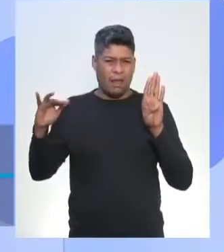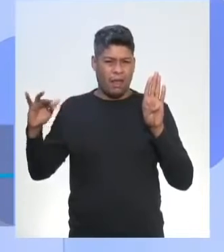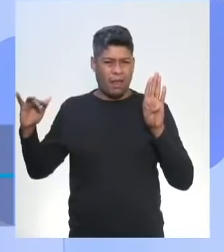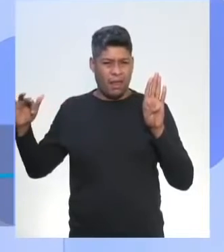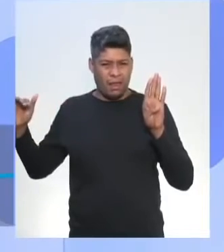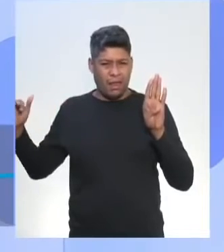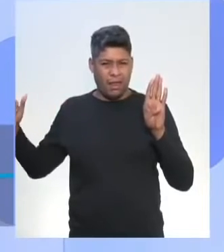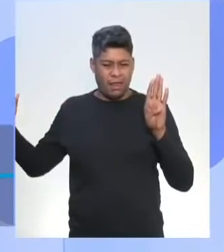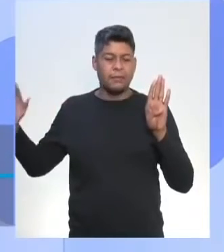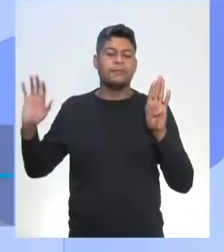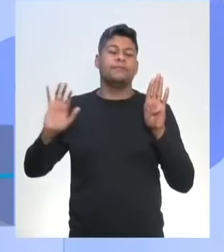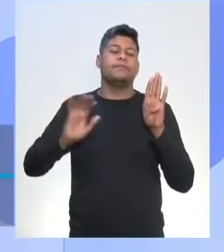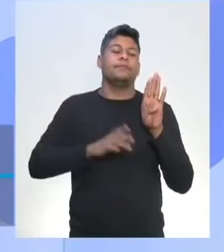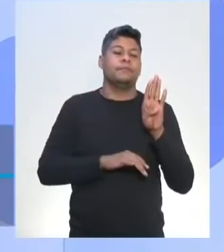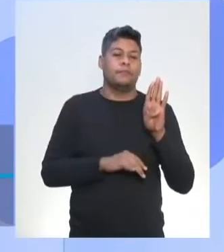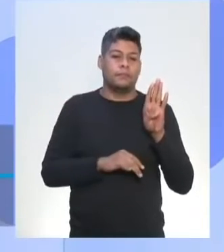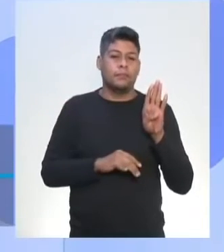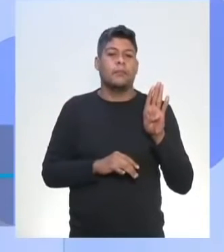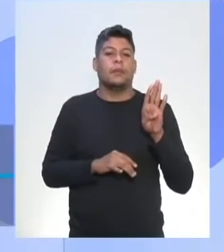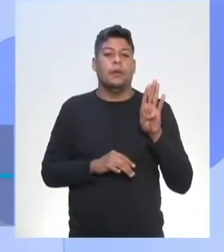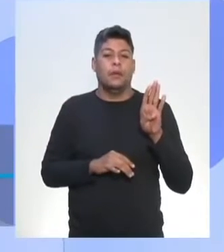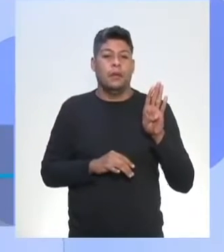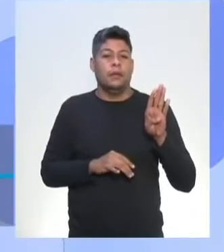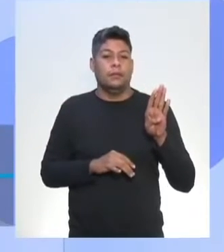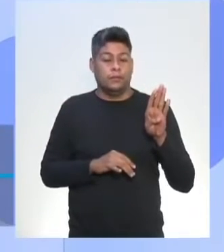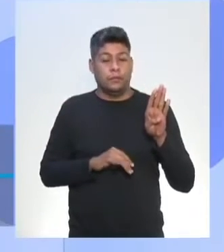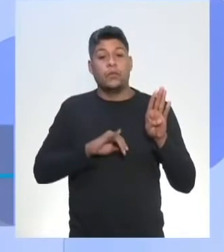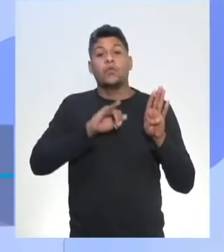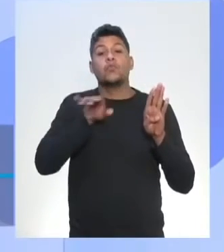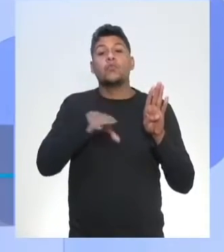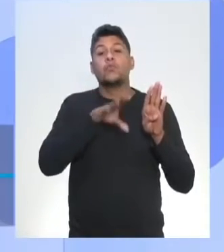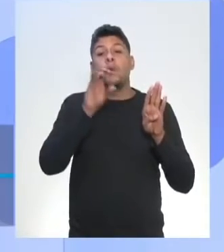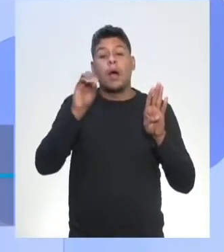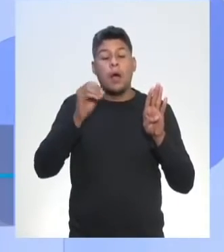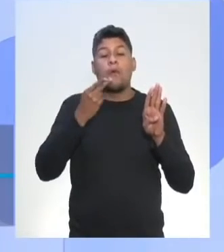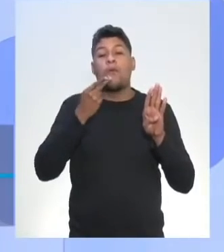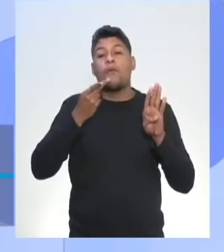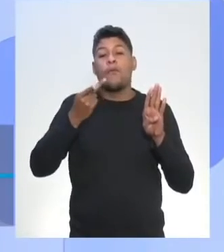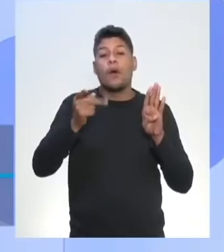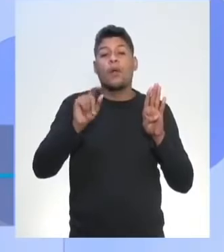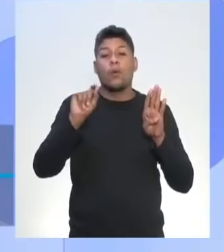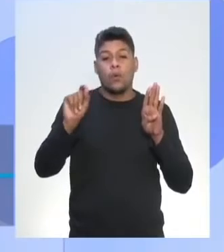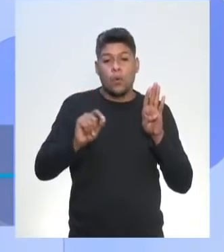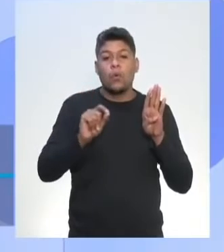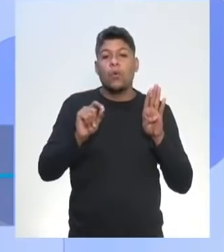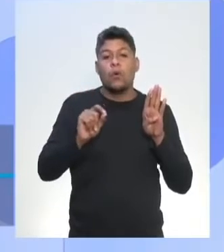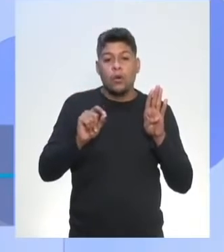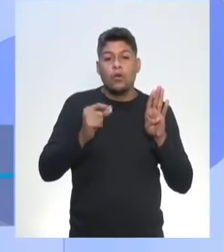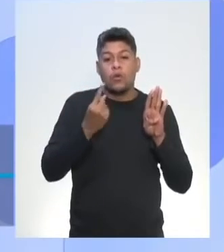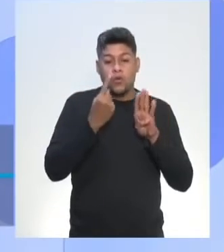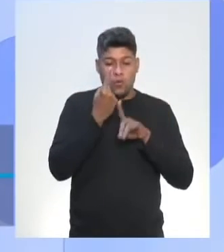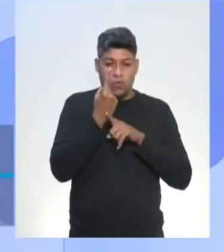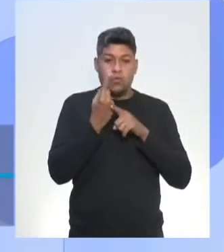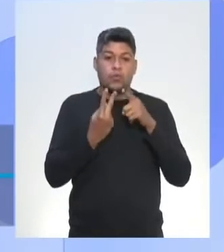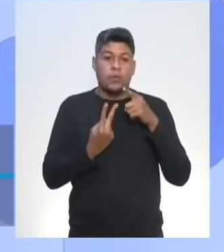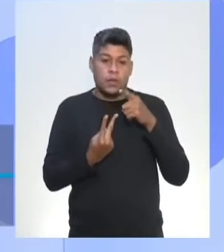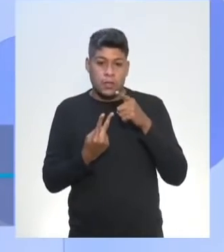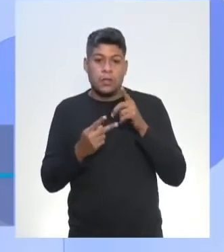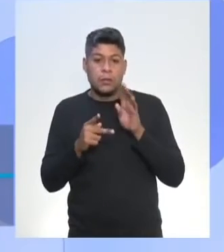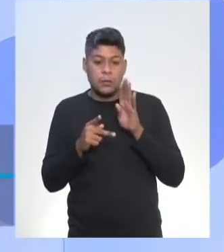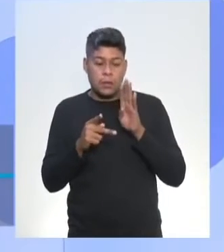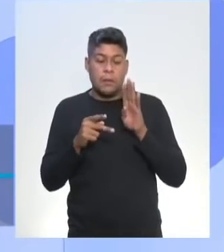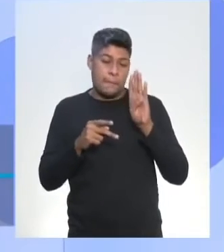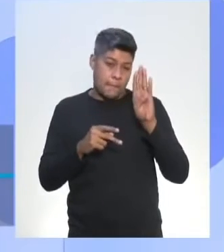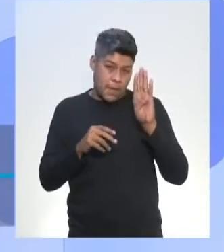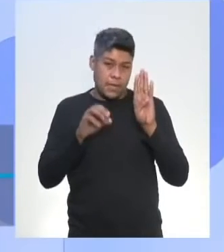5454 54 né a dízima legal o João Garcia também colocando um terço e